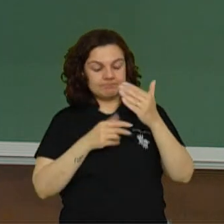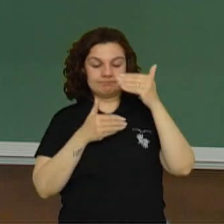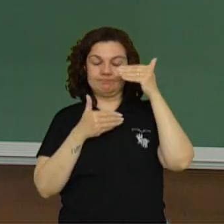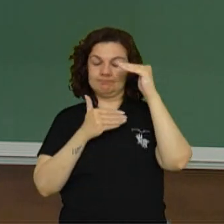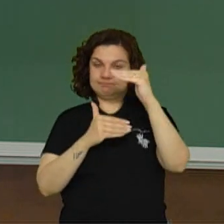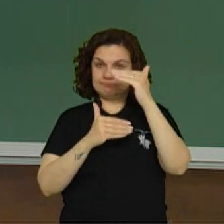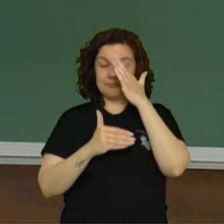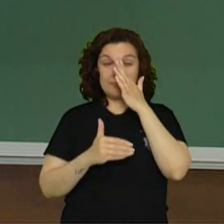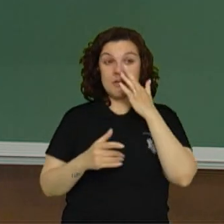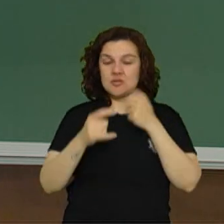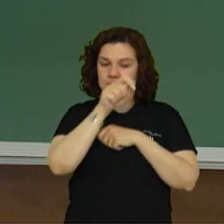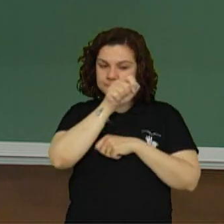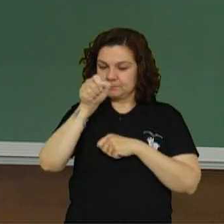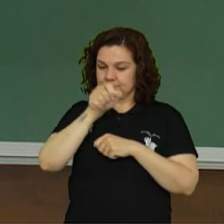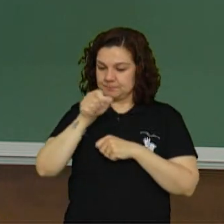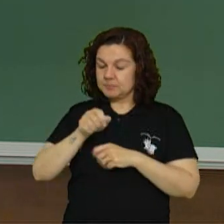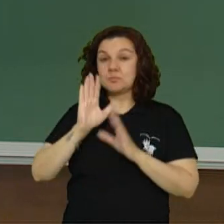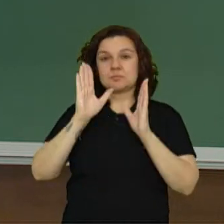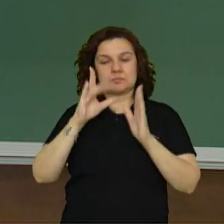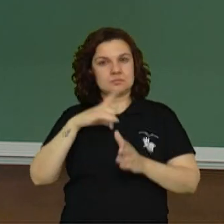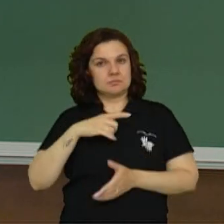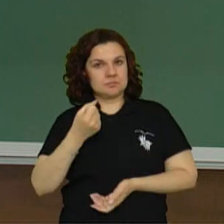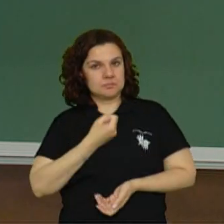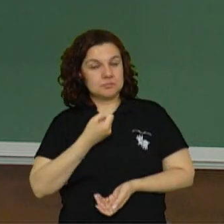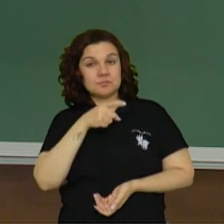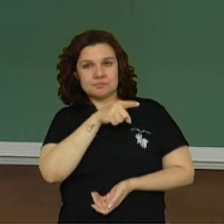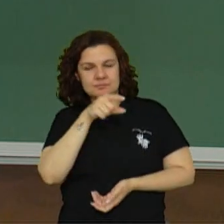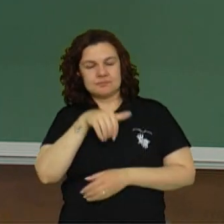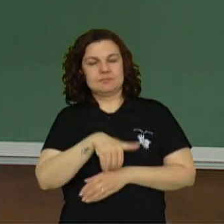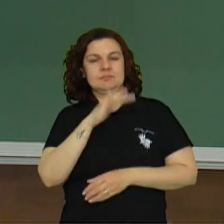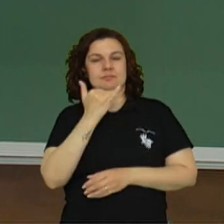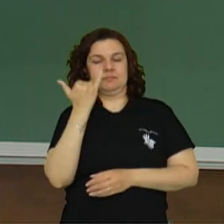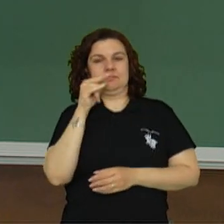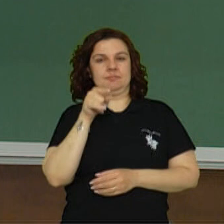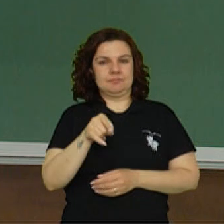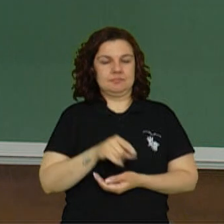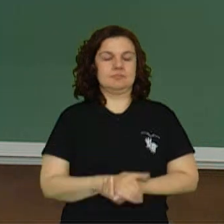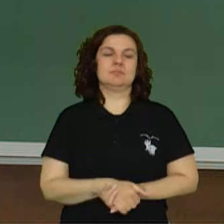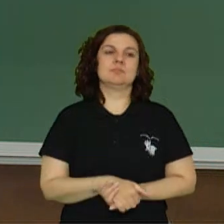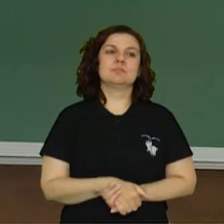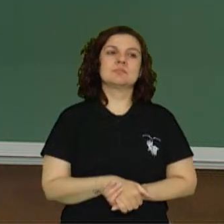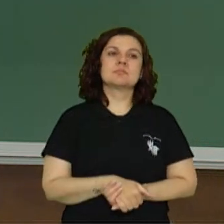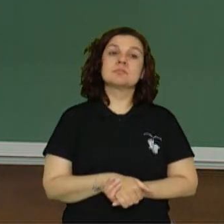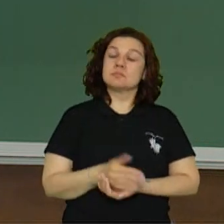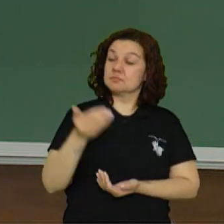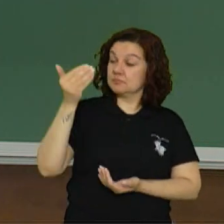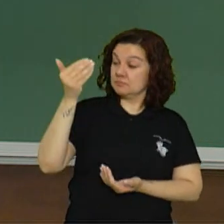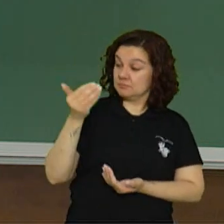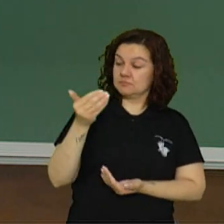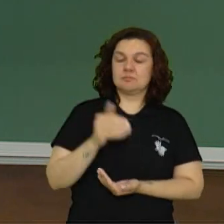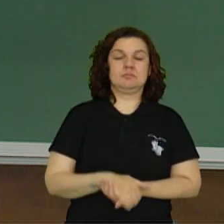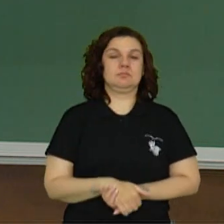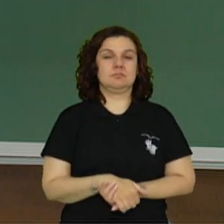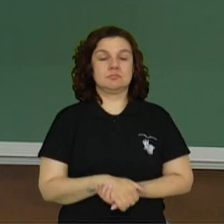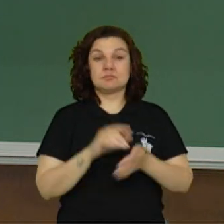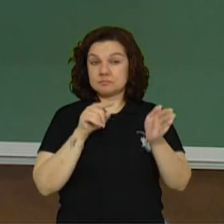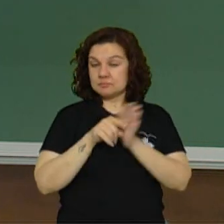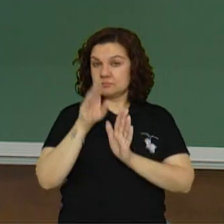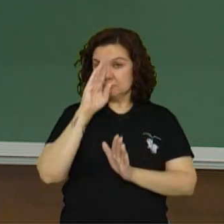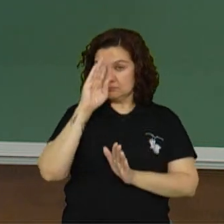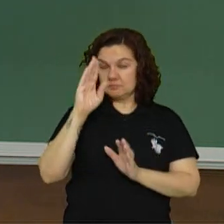enunciado, já destaque as informações numéricas, aquilo que você vai achando importante no meio do caminho e principalmente a